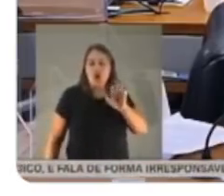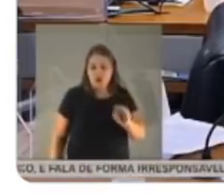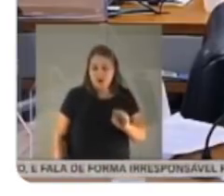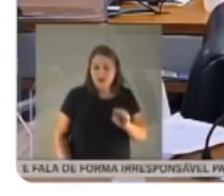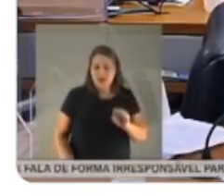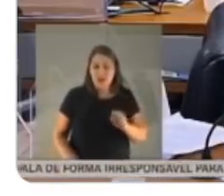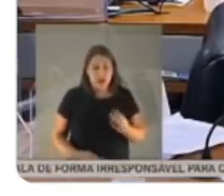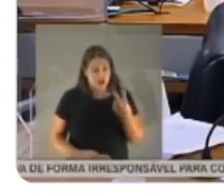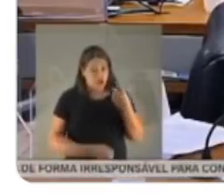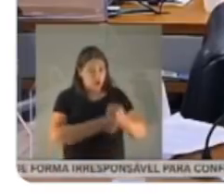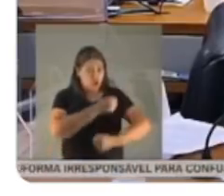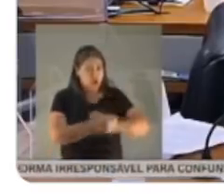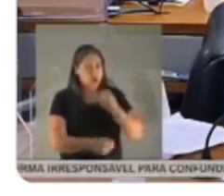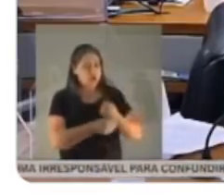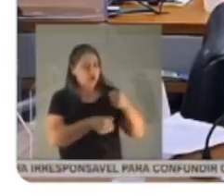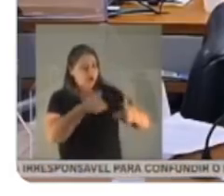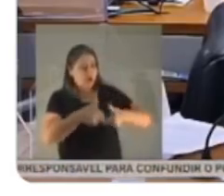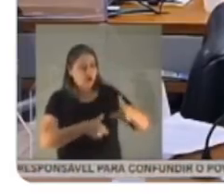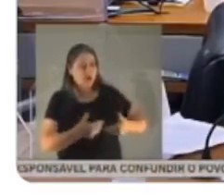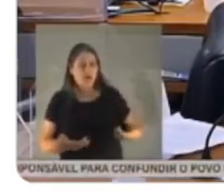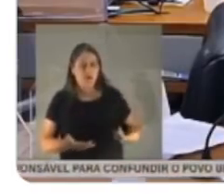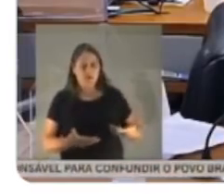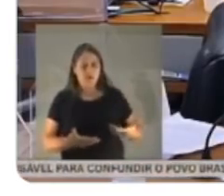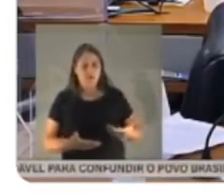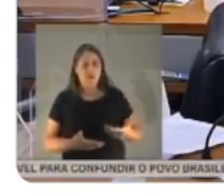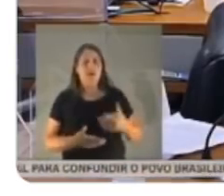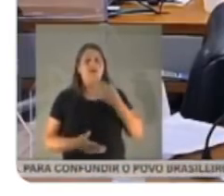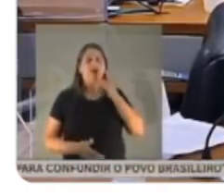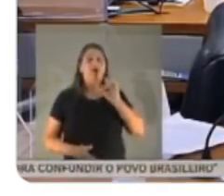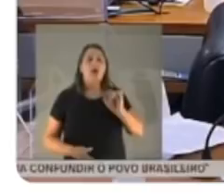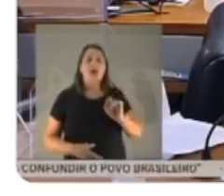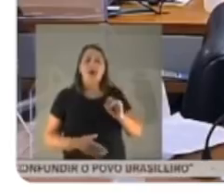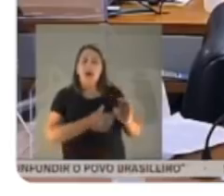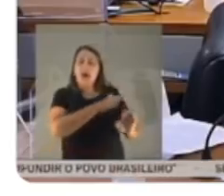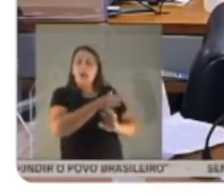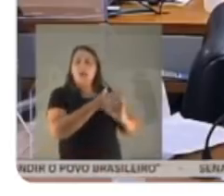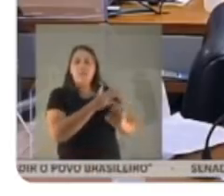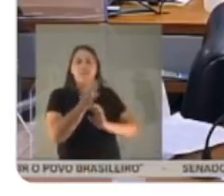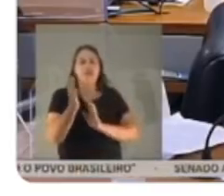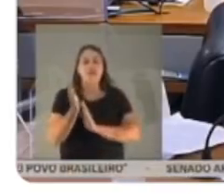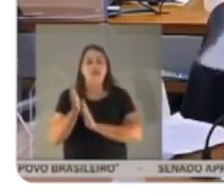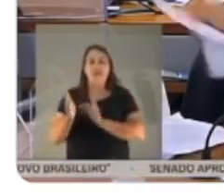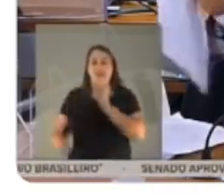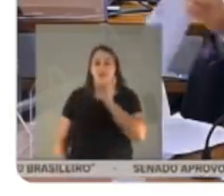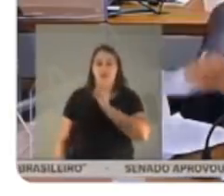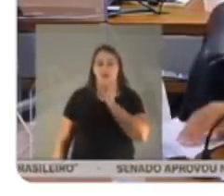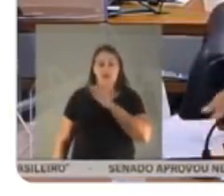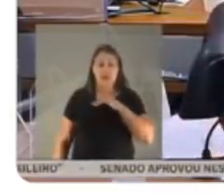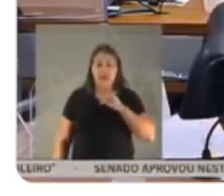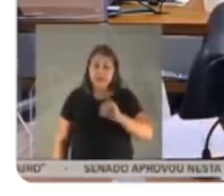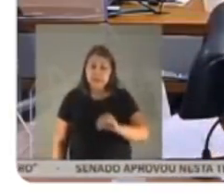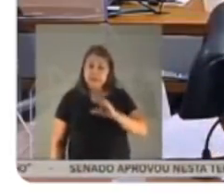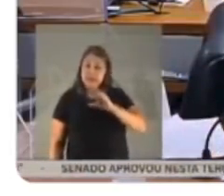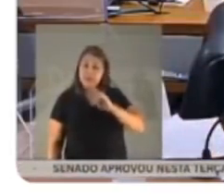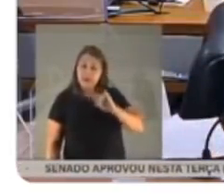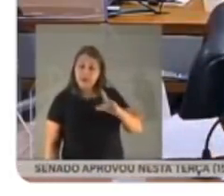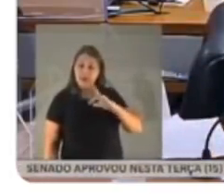2 anos de trabalho. Ou seja, muitos indícios que é uma empresa de fachada. E se essa CPI, que